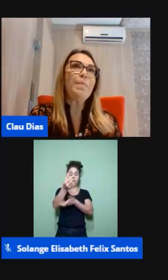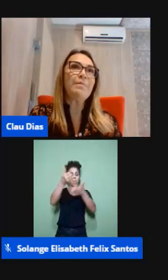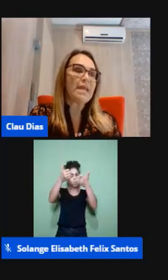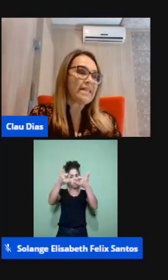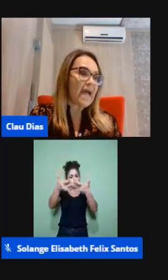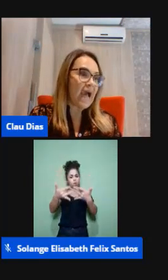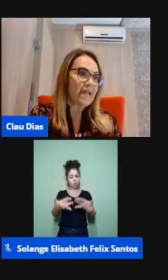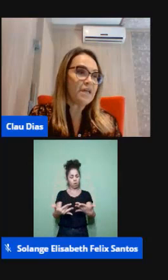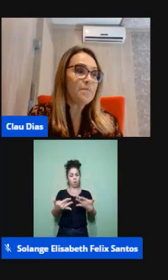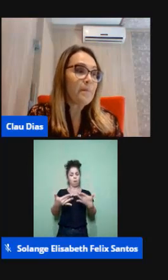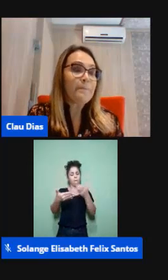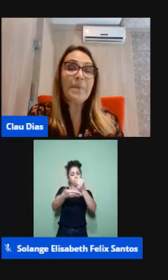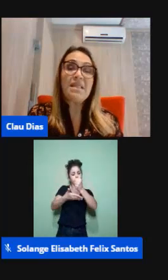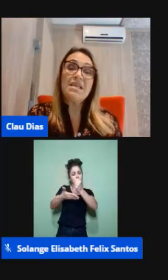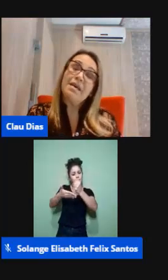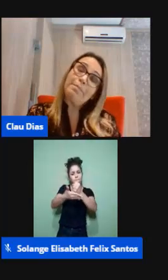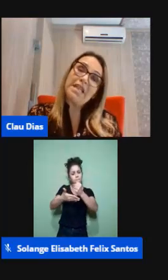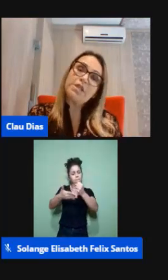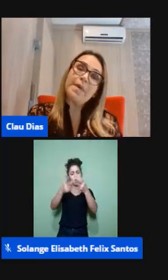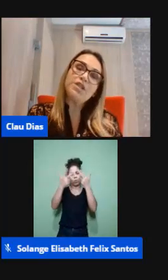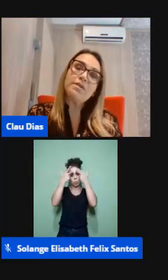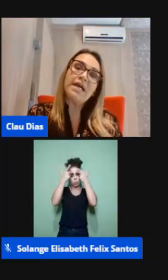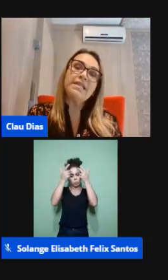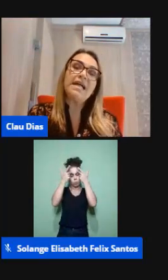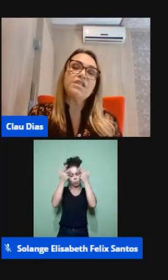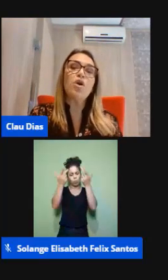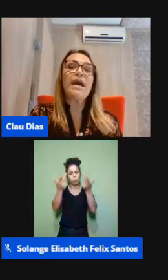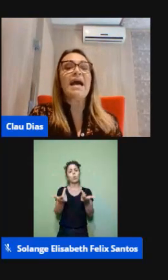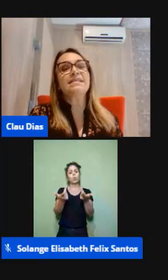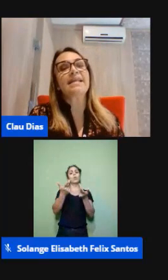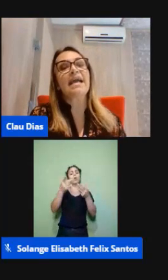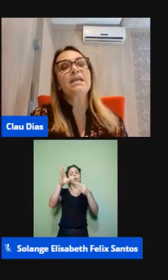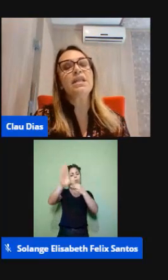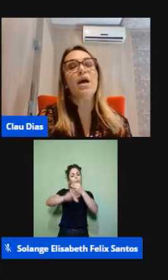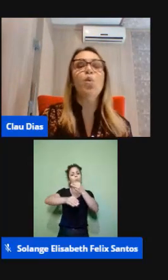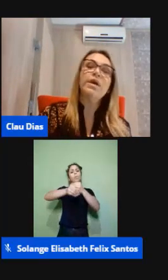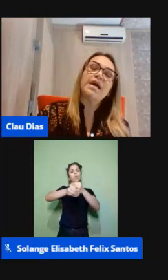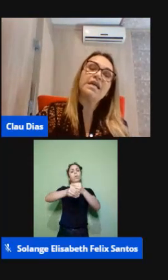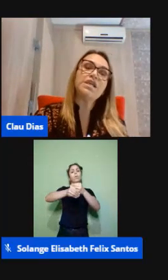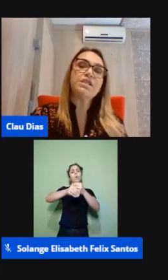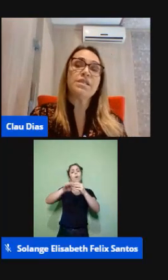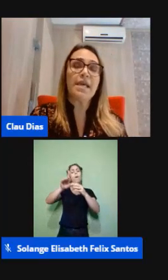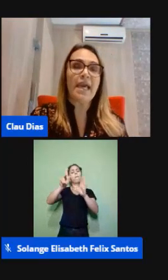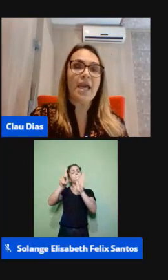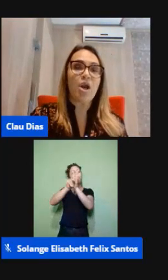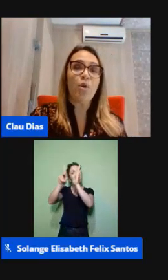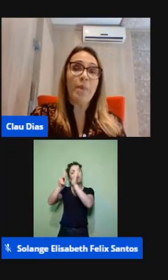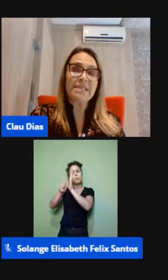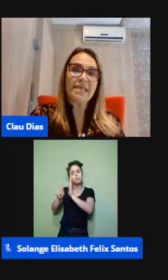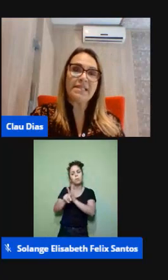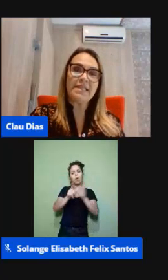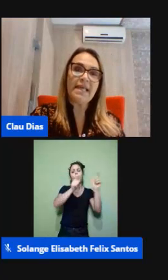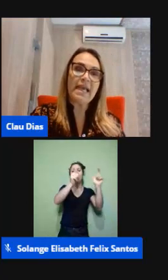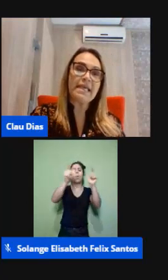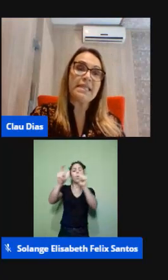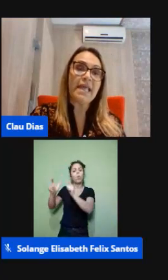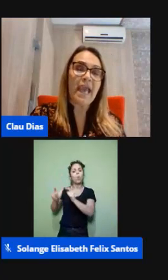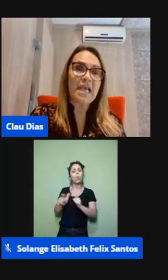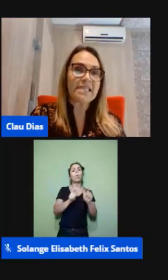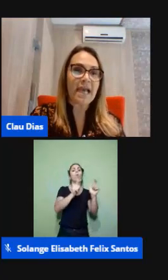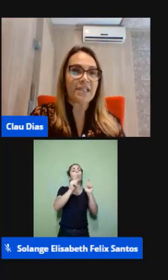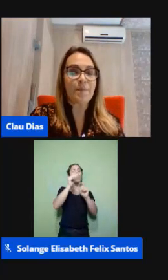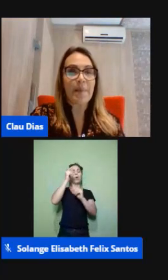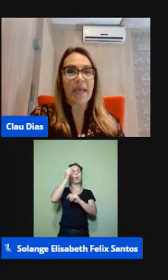ser complementada pelas particularidades locais, né? Então, a gente começa a entender